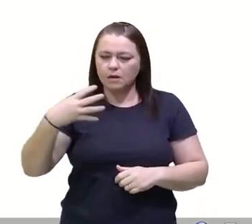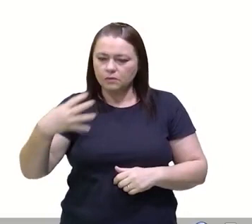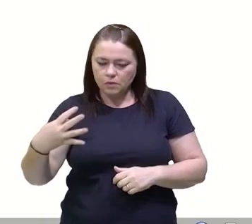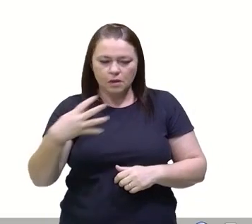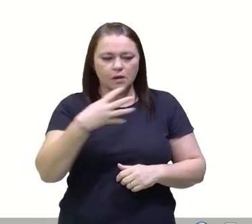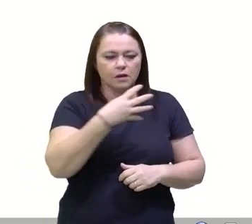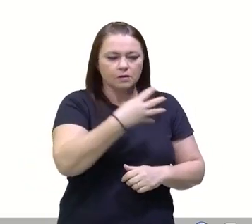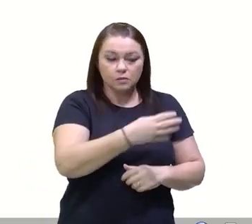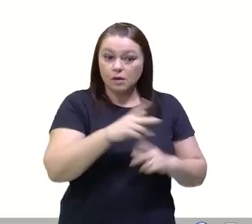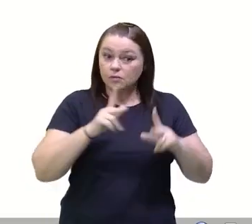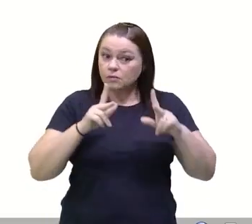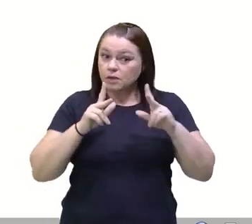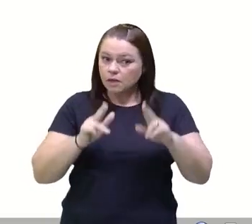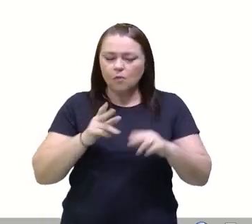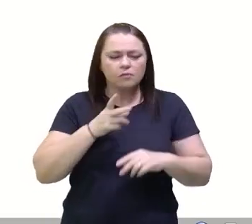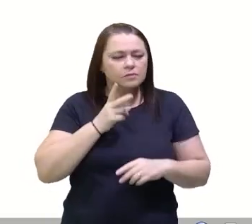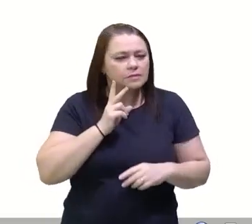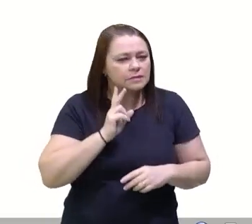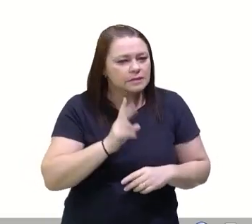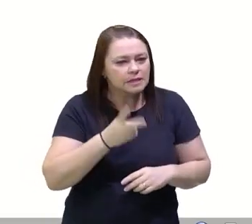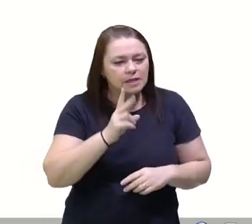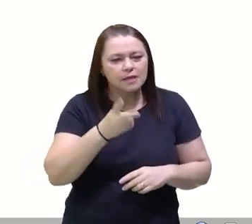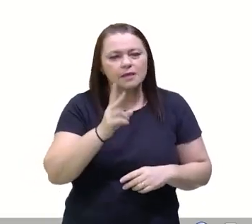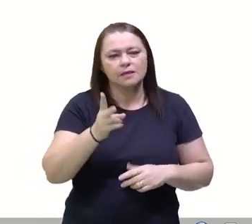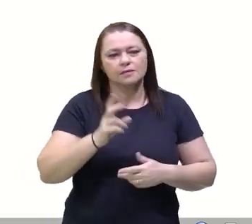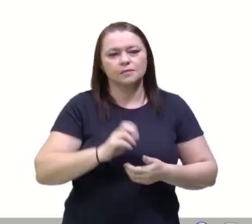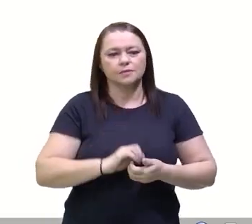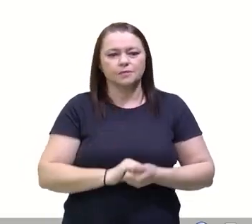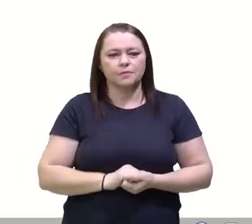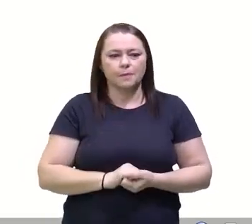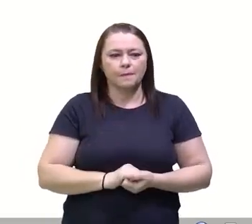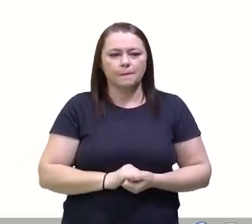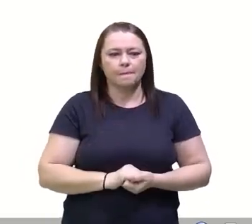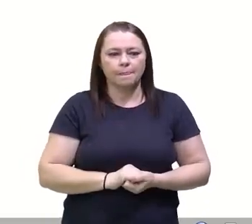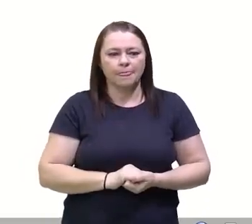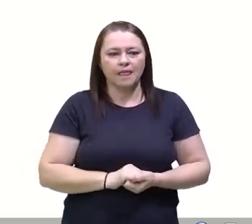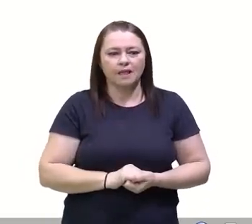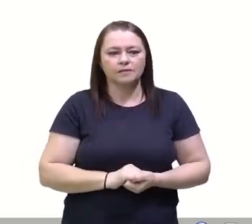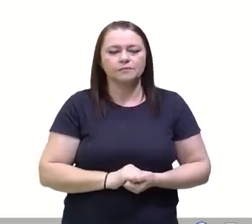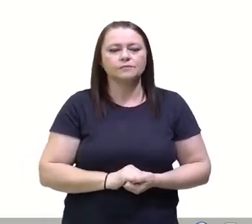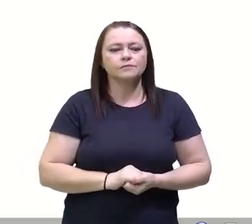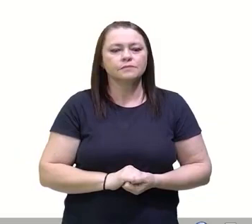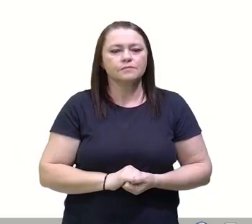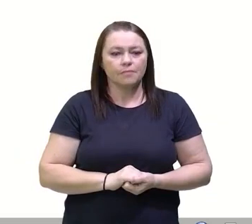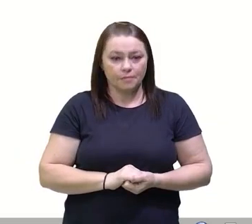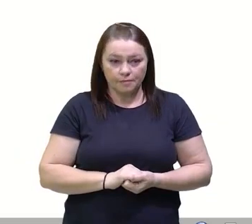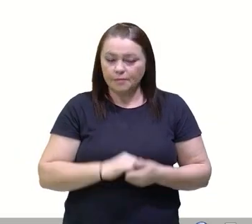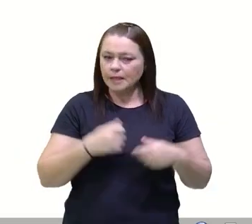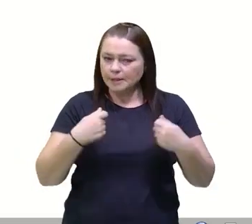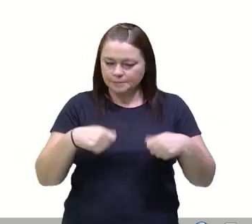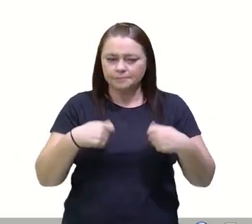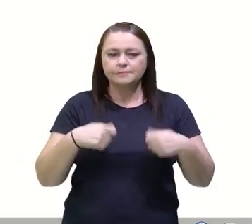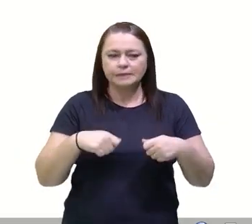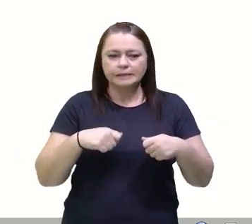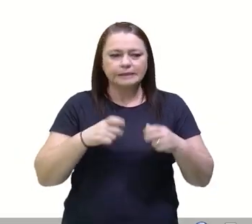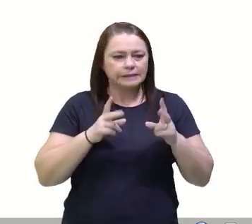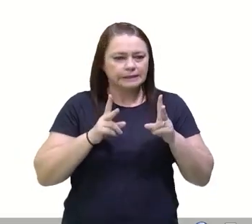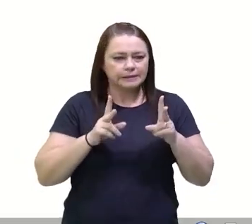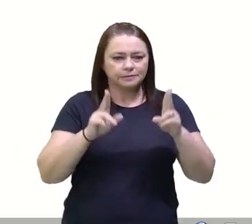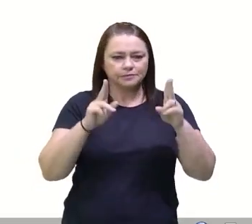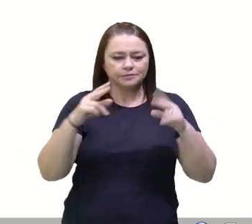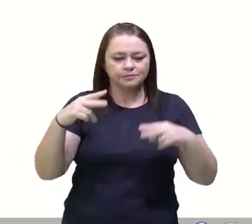4 centímetros, aqui também 4 centímetros e aqui também 4 centímetros. Todos os lados têm a mesma